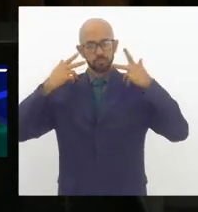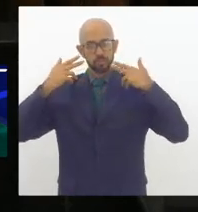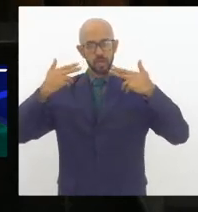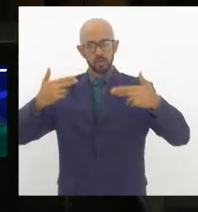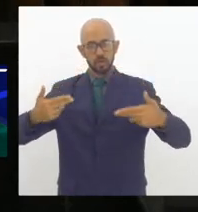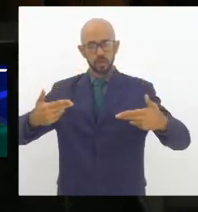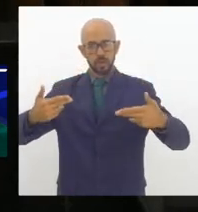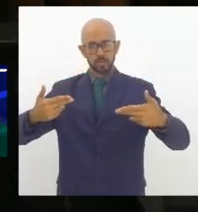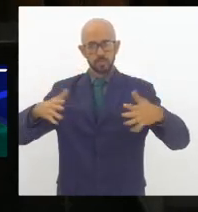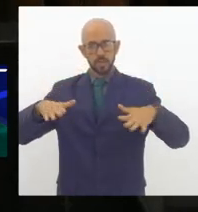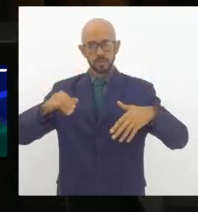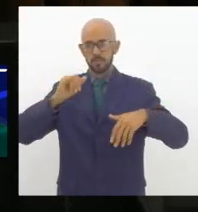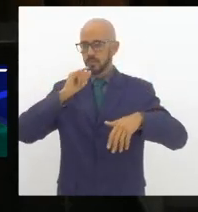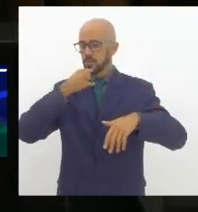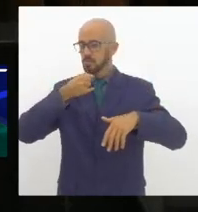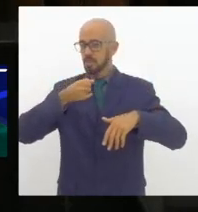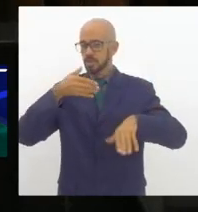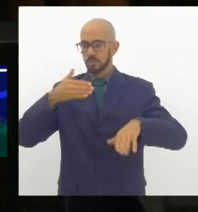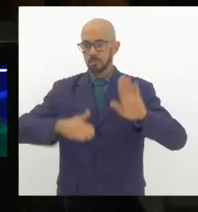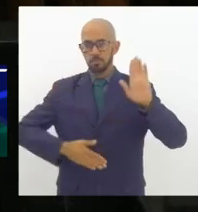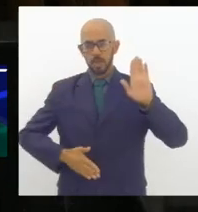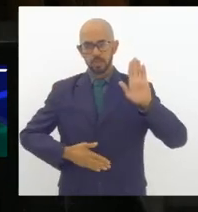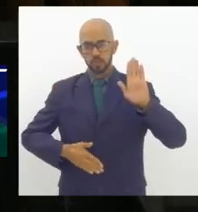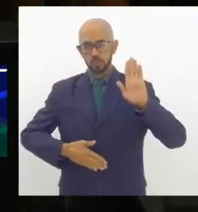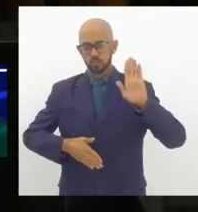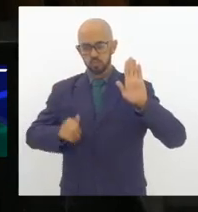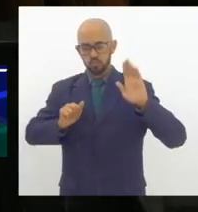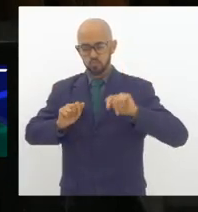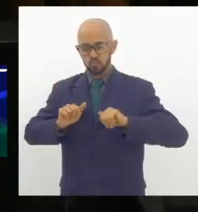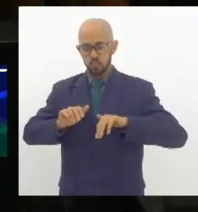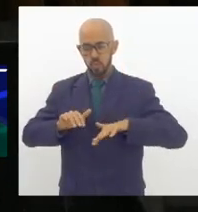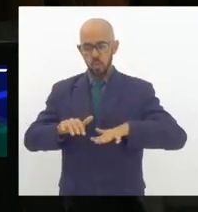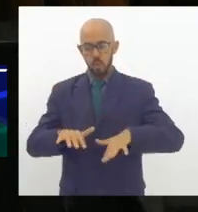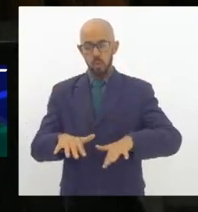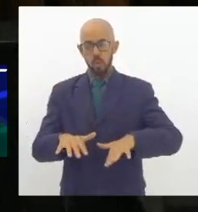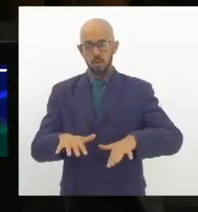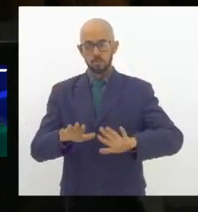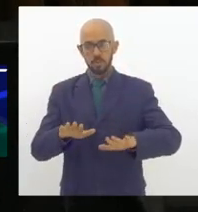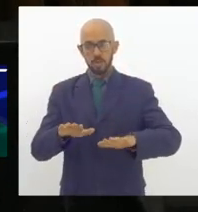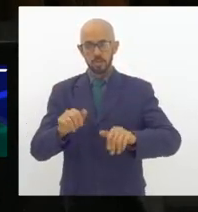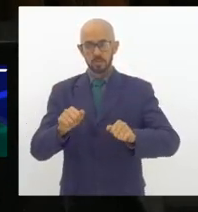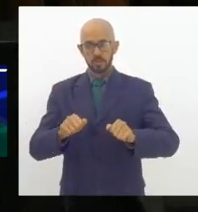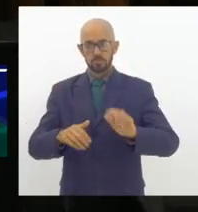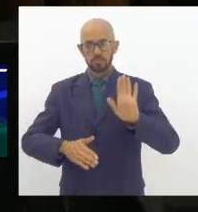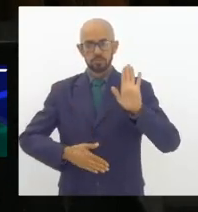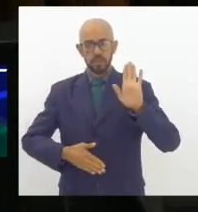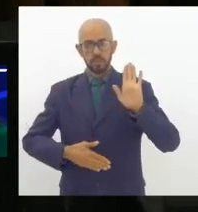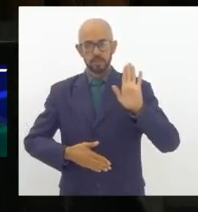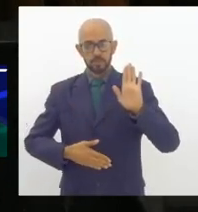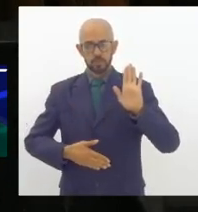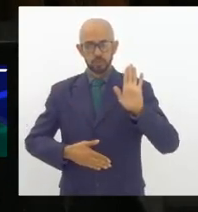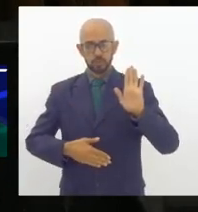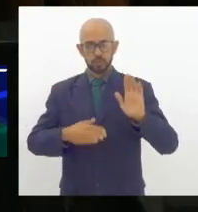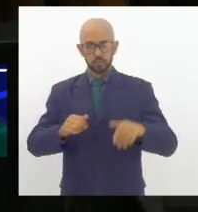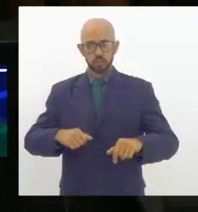Maricá está tomada por bandidos mas bandidos de colarinho branco e bandidos